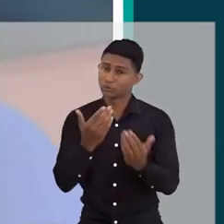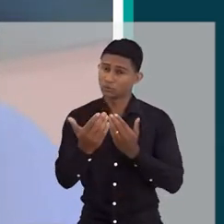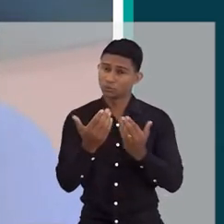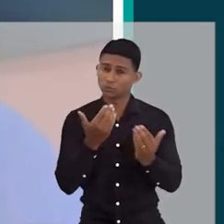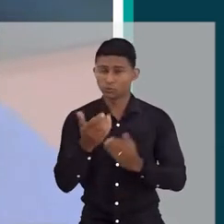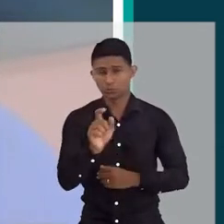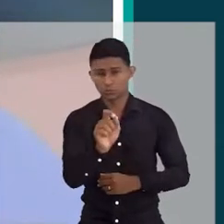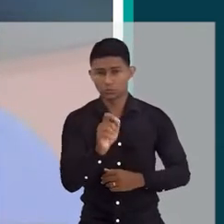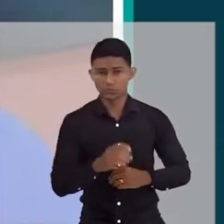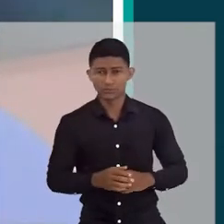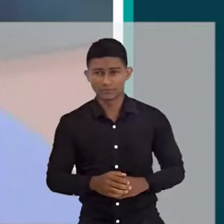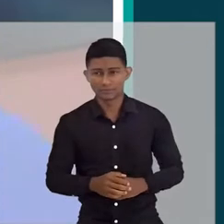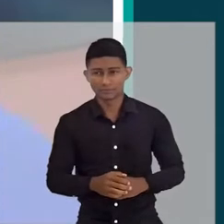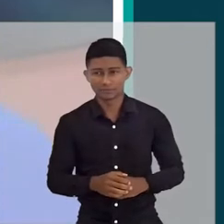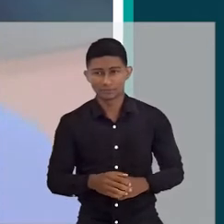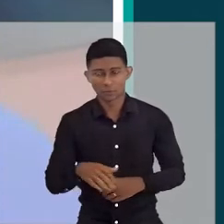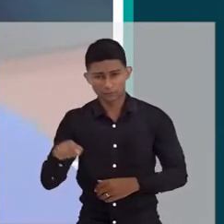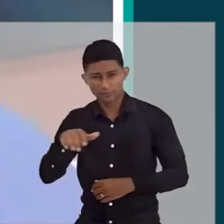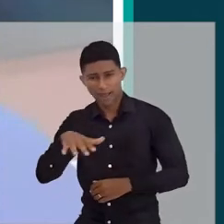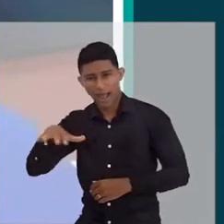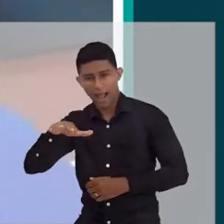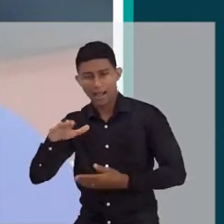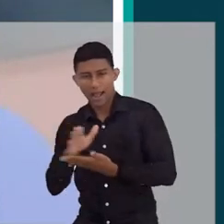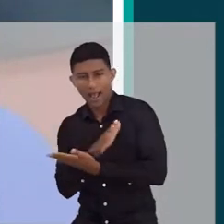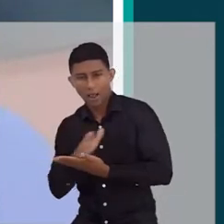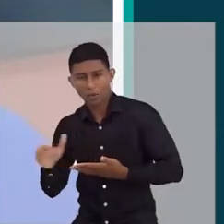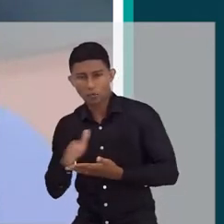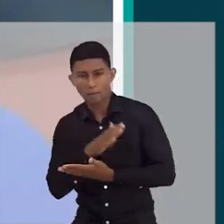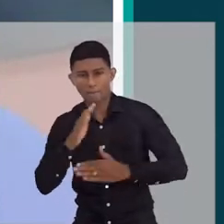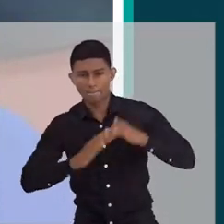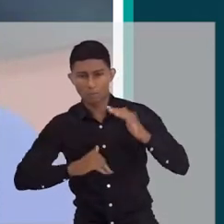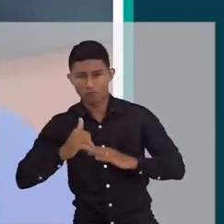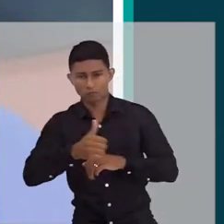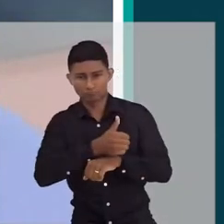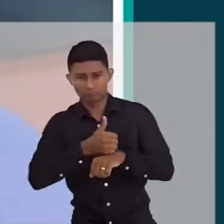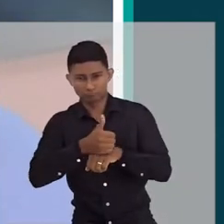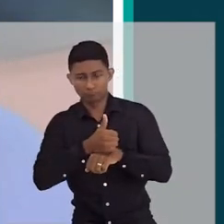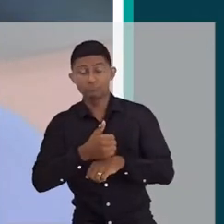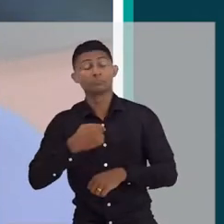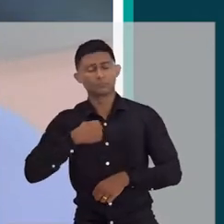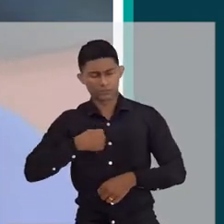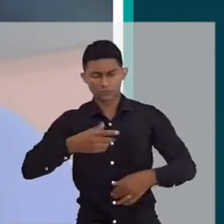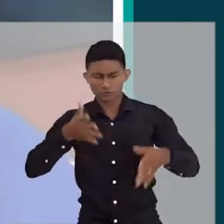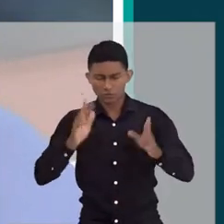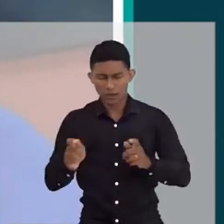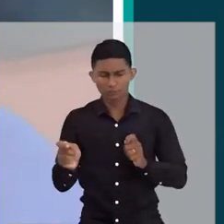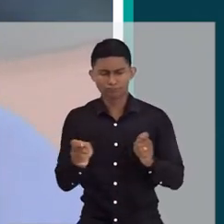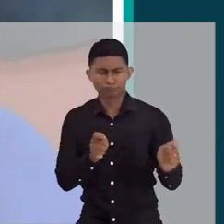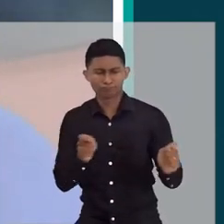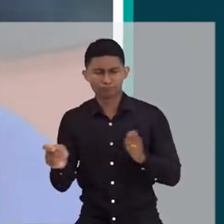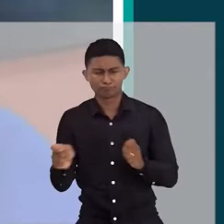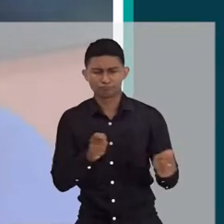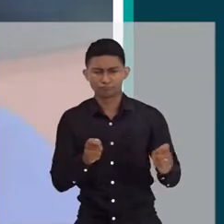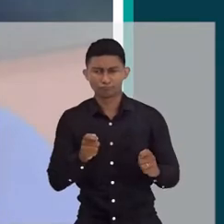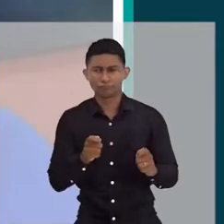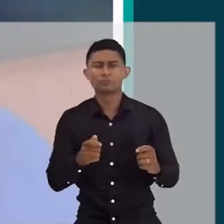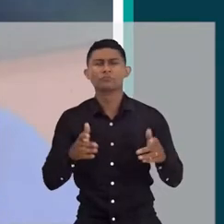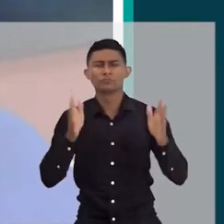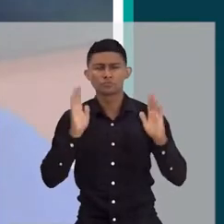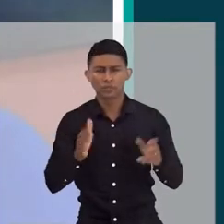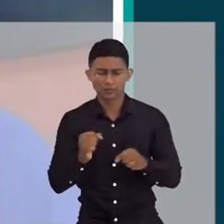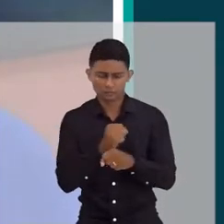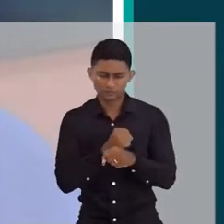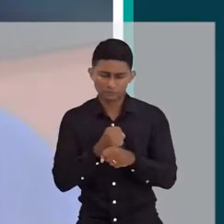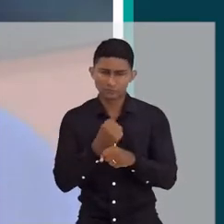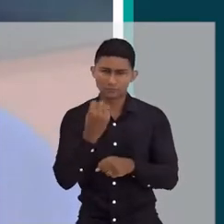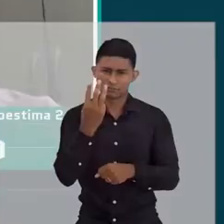sobre a profissionalização de algumas áreas. Eu sou uma mulher de negócios há